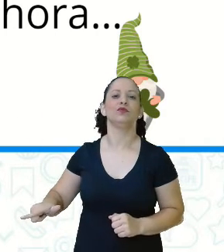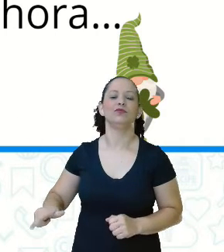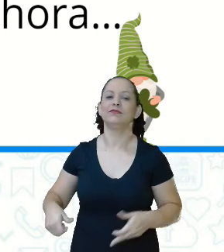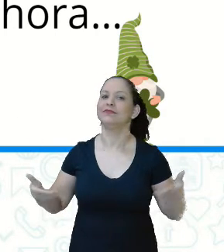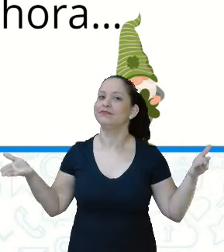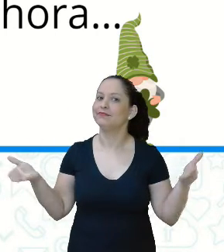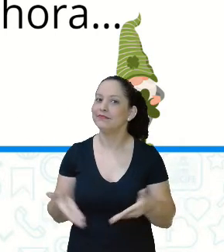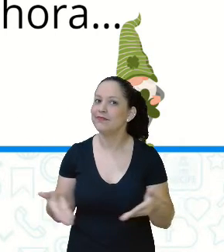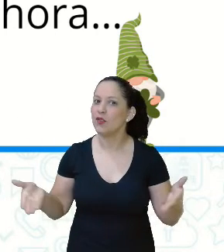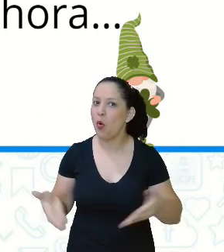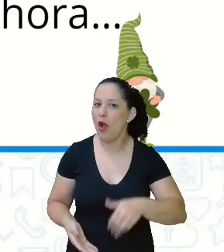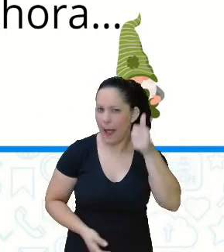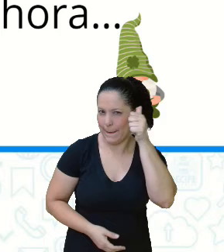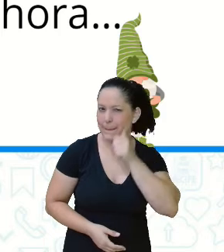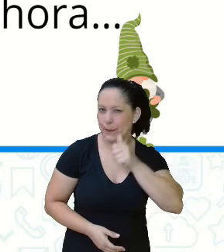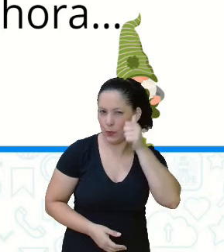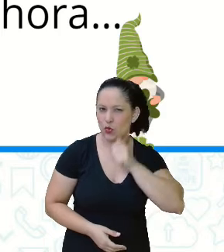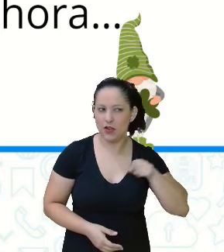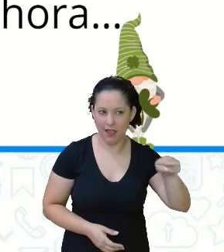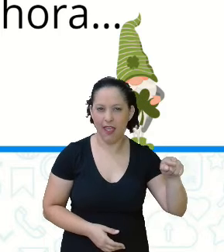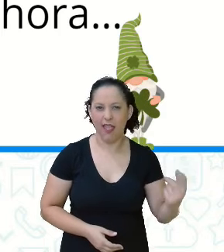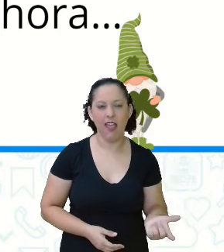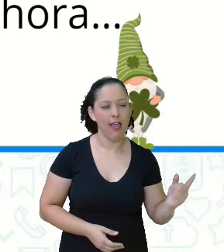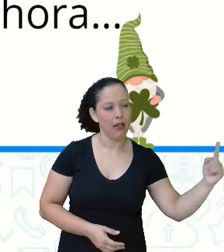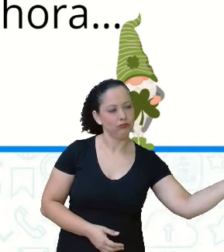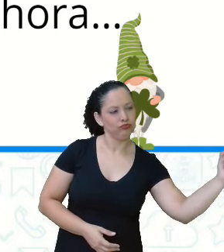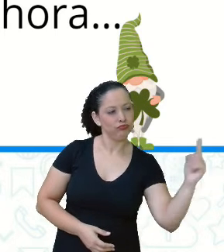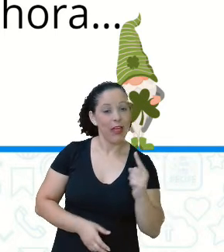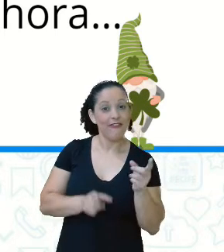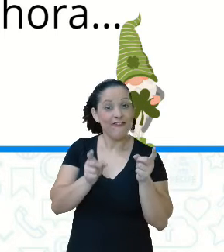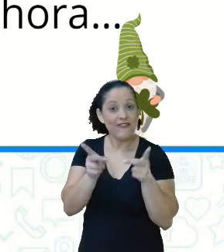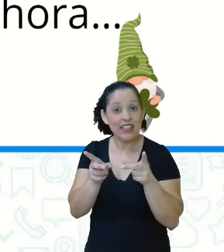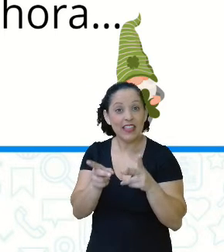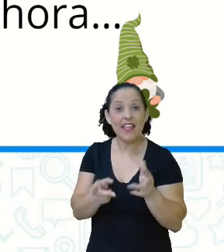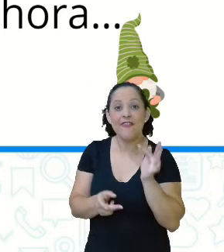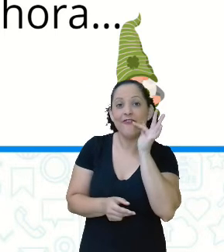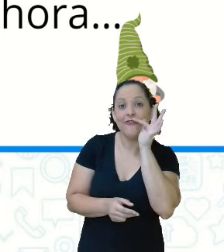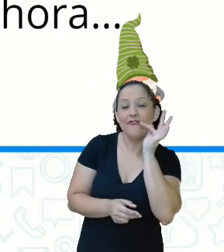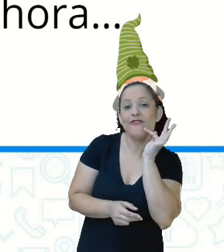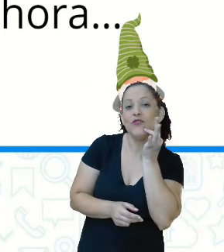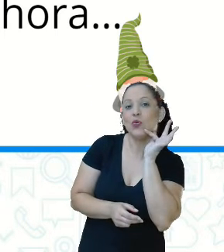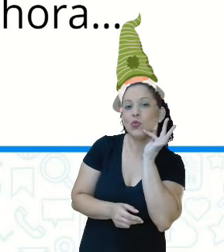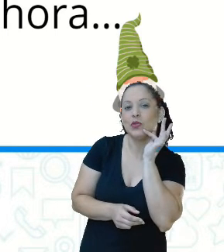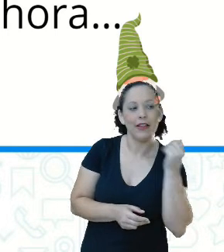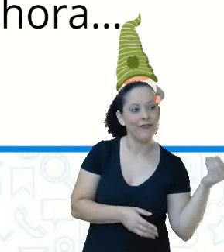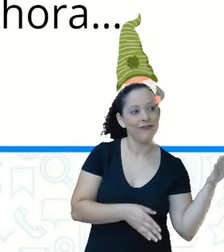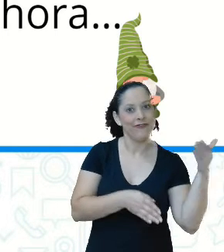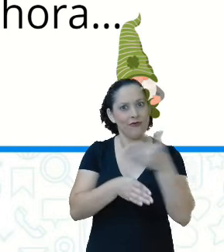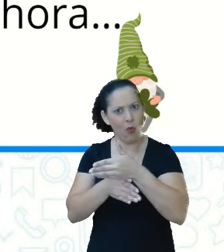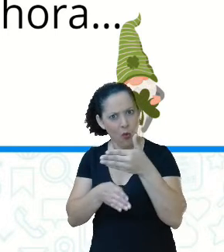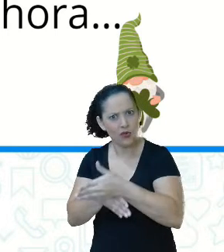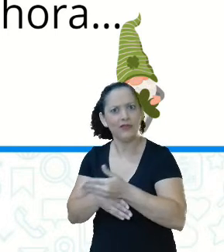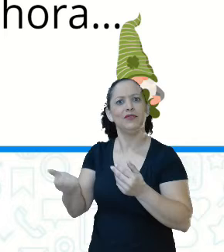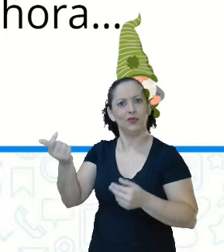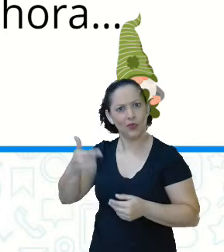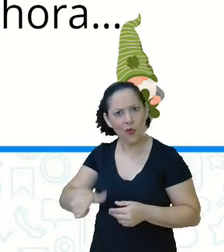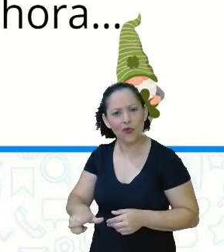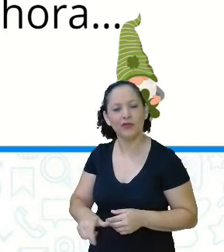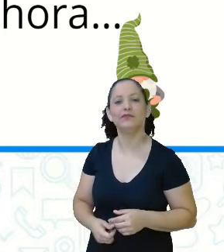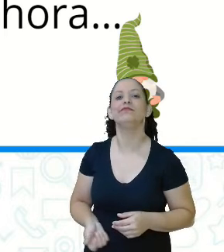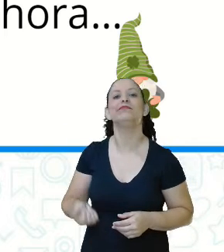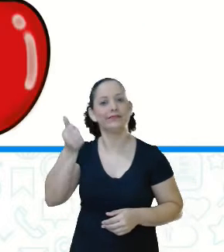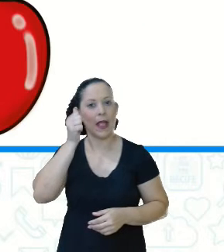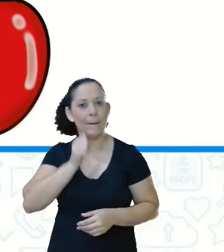vez, a rainha vestiu-se de vendedora de fruta e voltou à cabana na floresta. E mais uma vez, a Branca de Neve